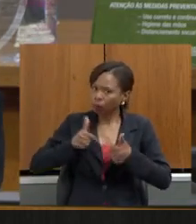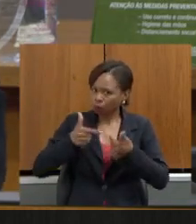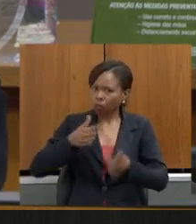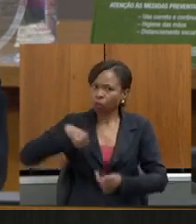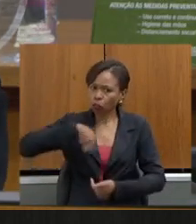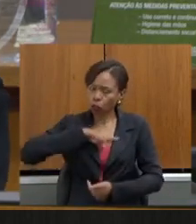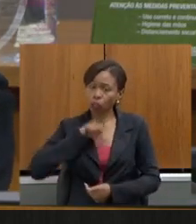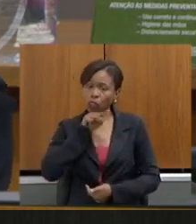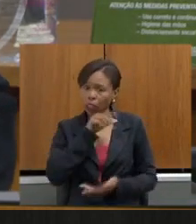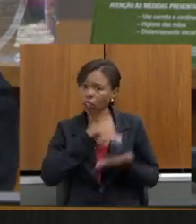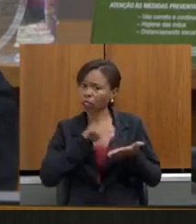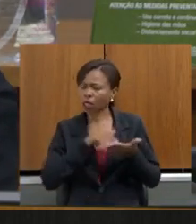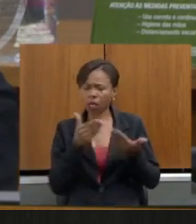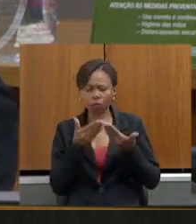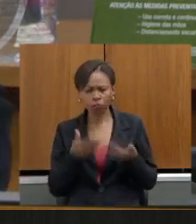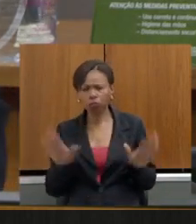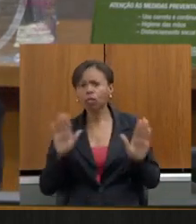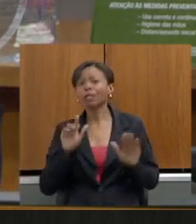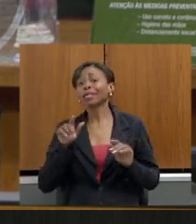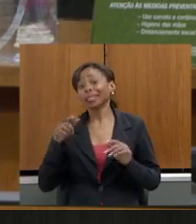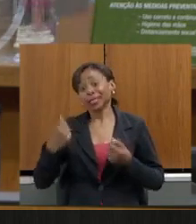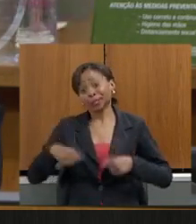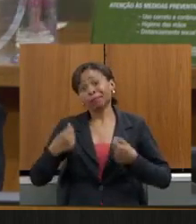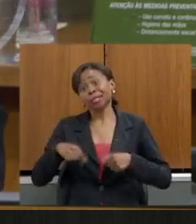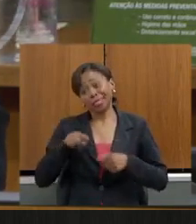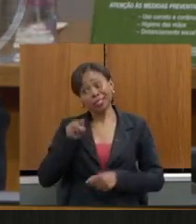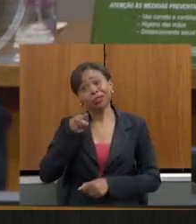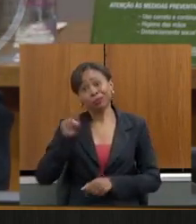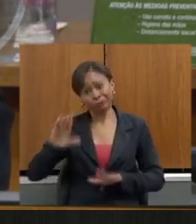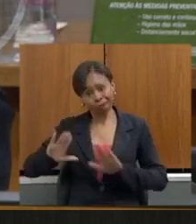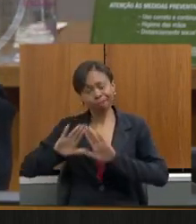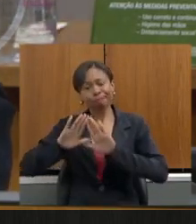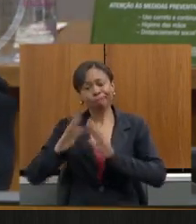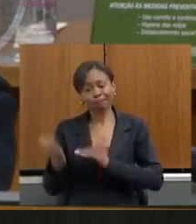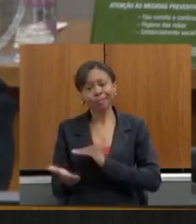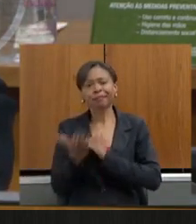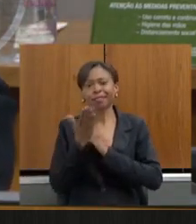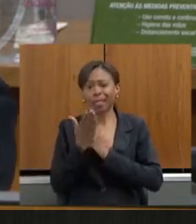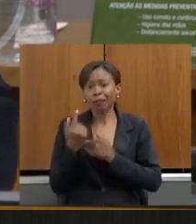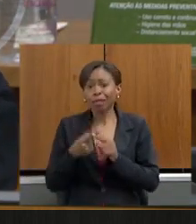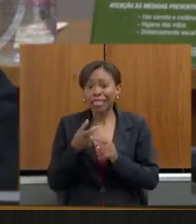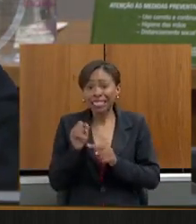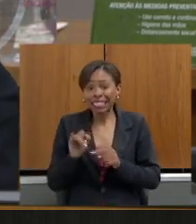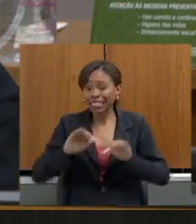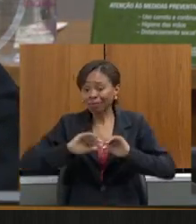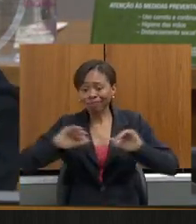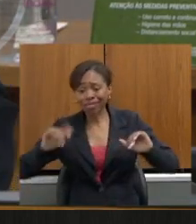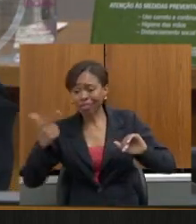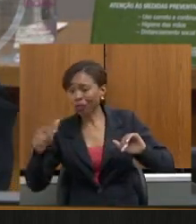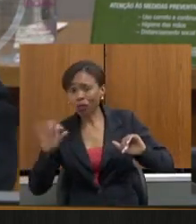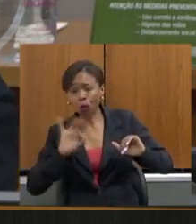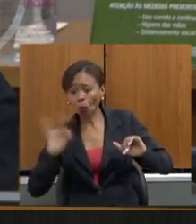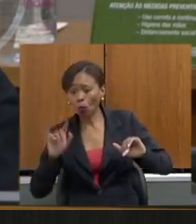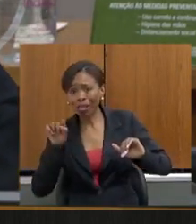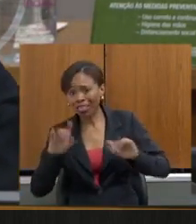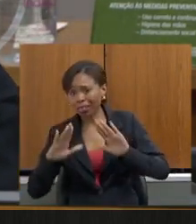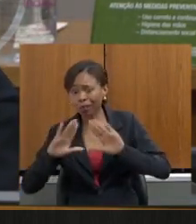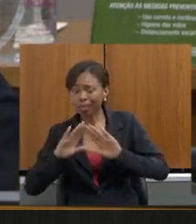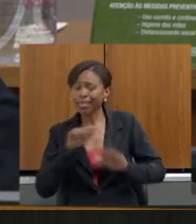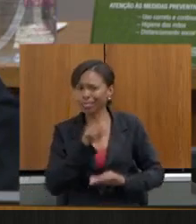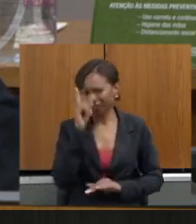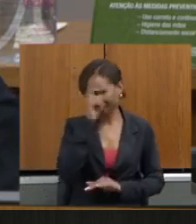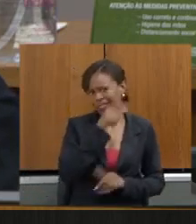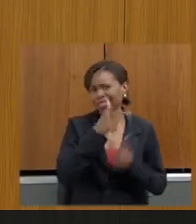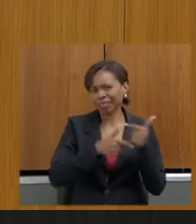precisa de vocês preciso da Assembleia Porque sem Assembleia fica muito de muito mais difícil nosso trabalho então só queria agradecer a todos